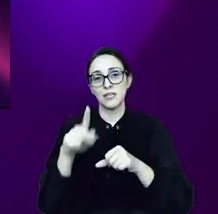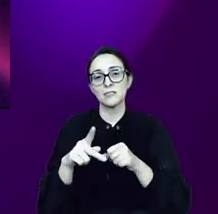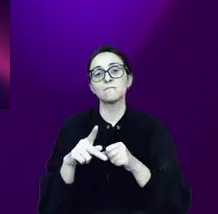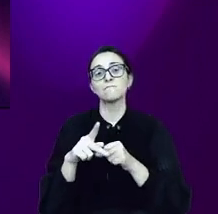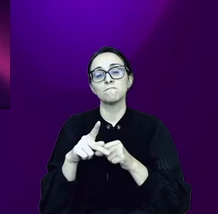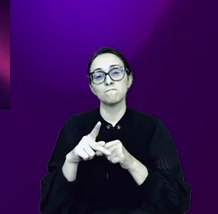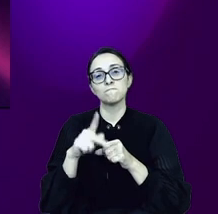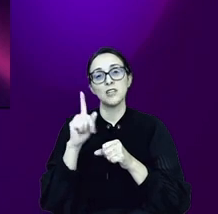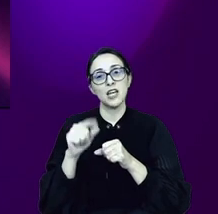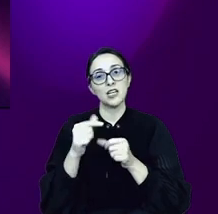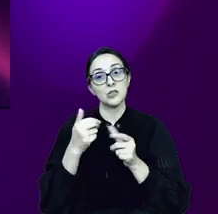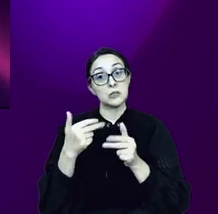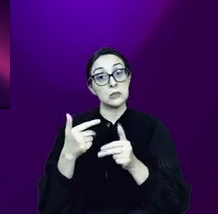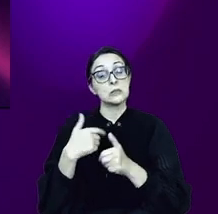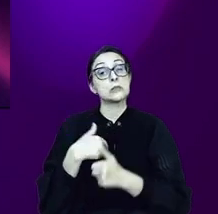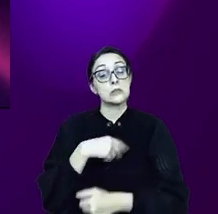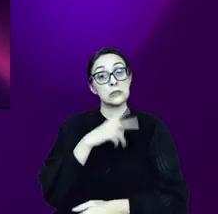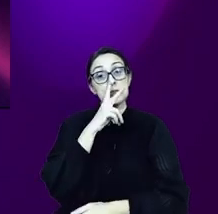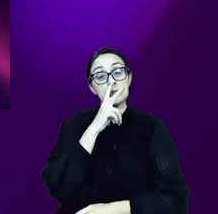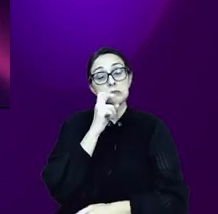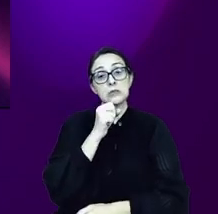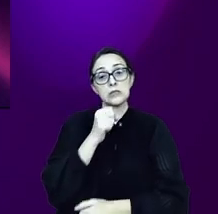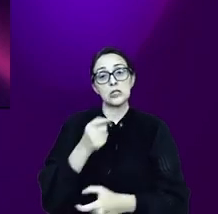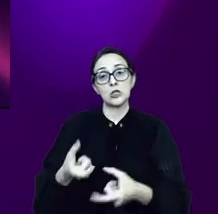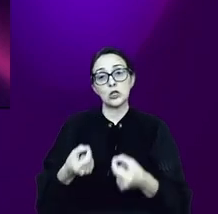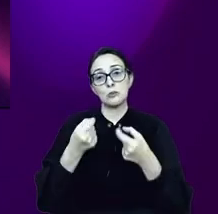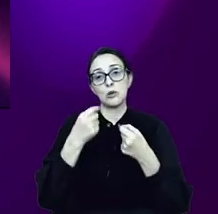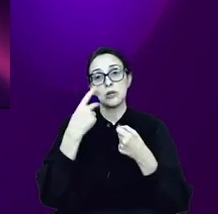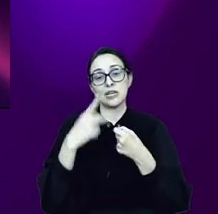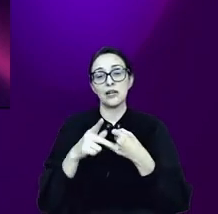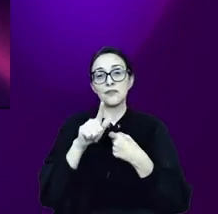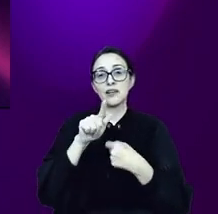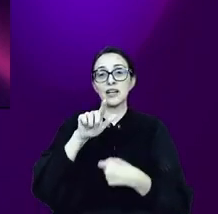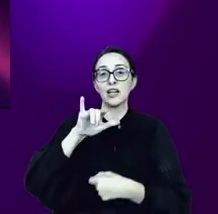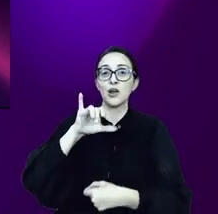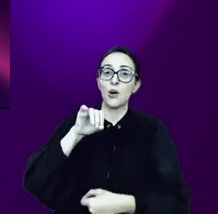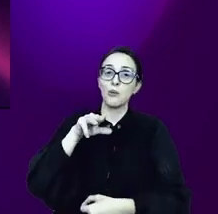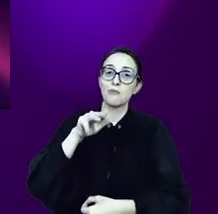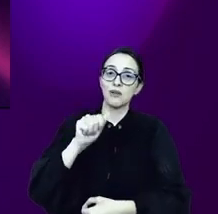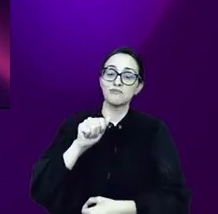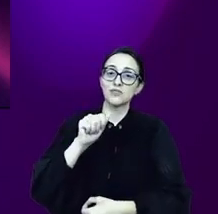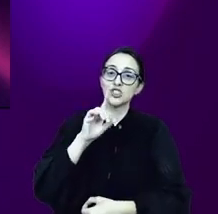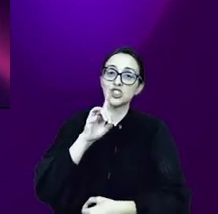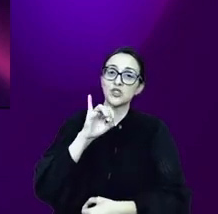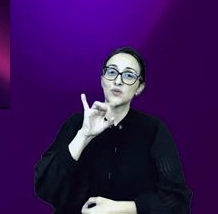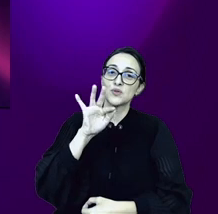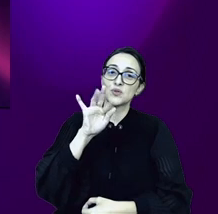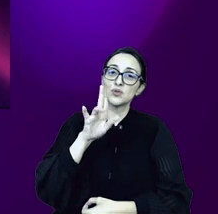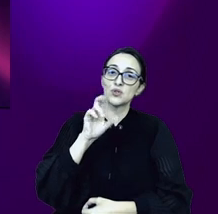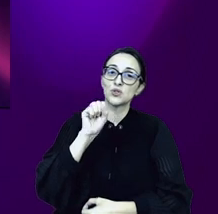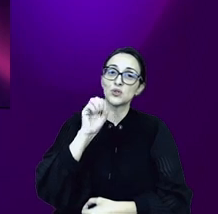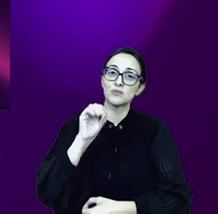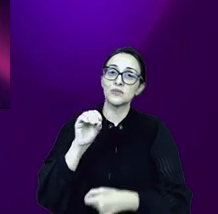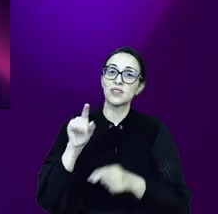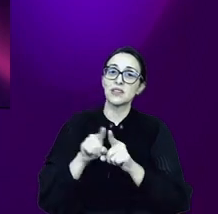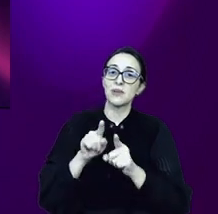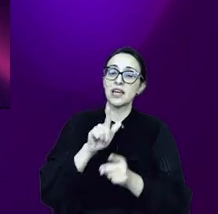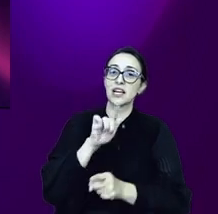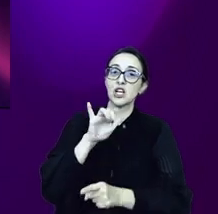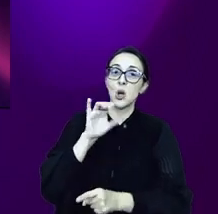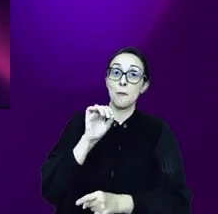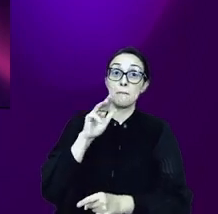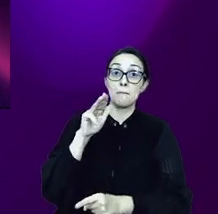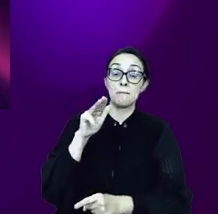é algo muito prevalente em alguns tipos de tumores, os gliomas difusos e também os gliomas de mais alto